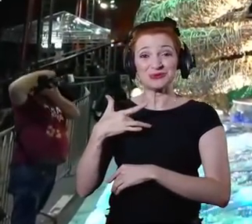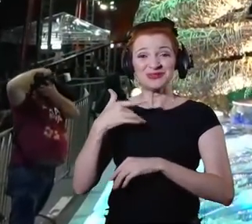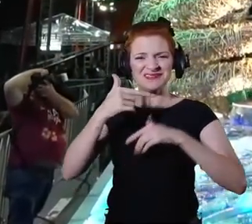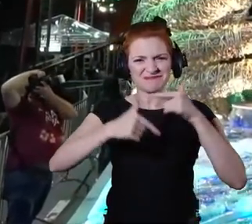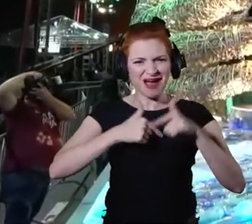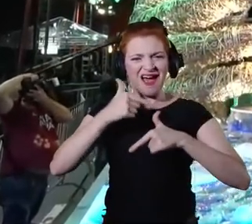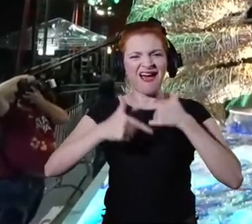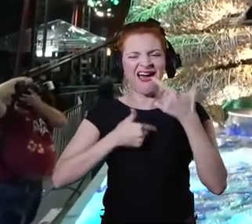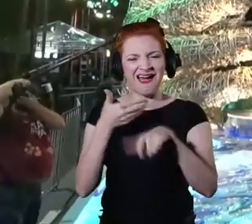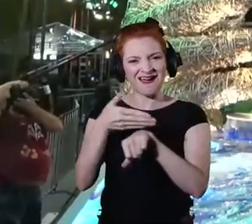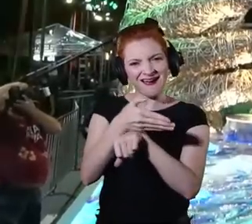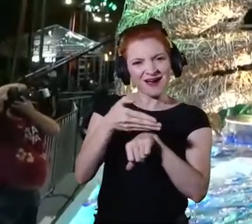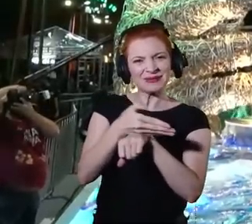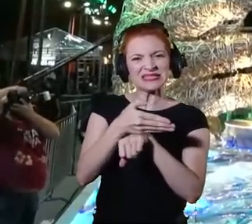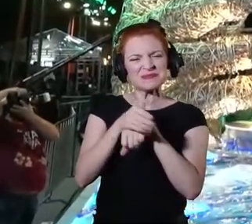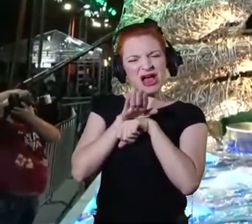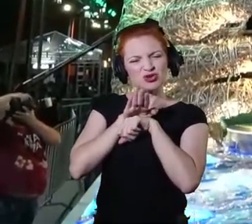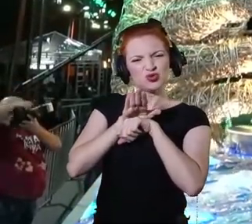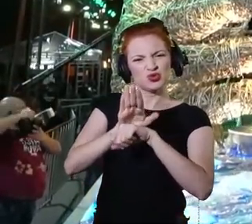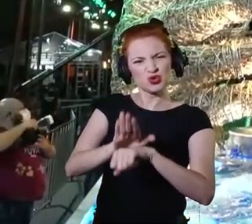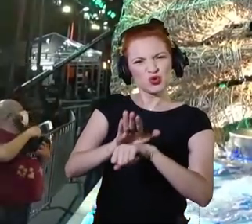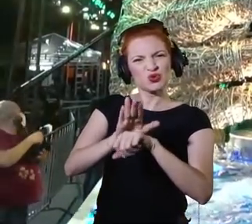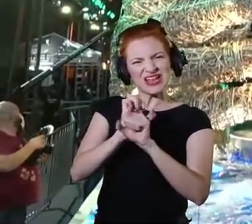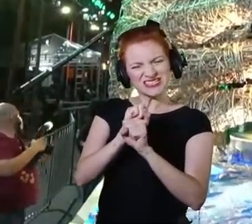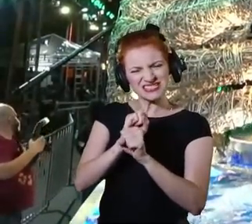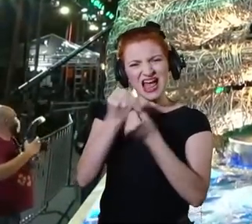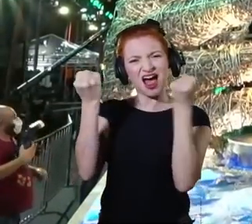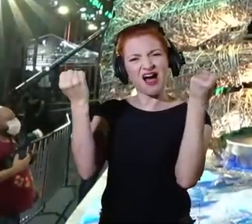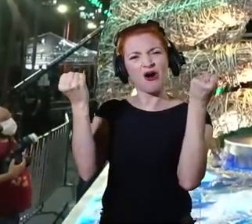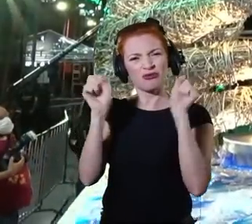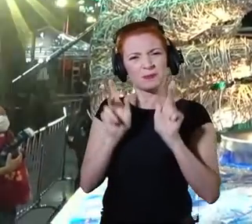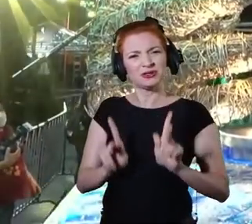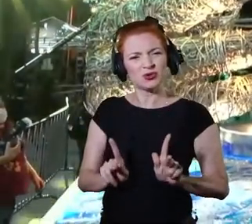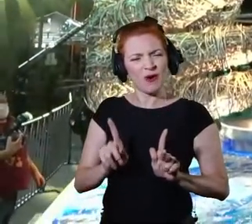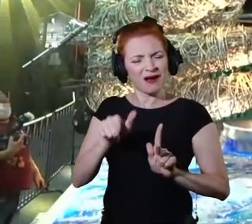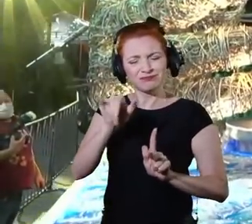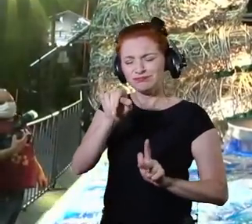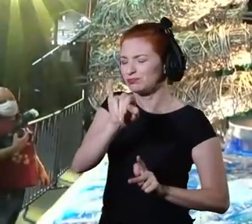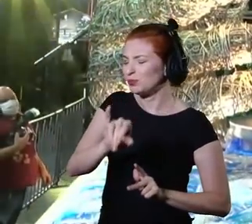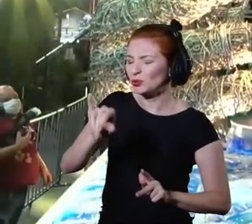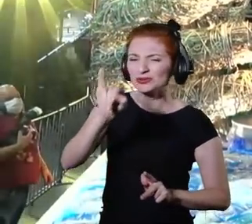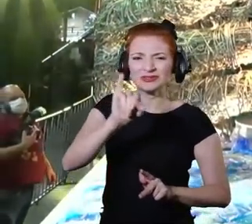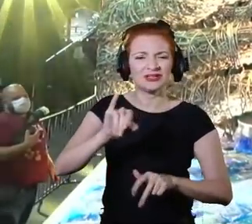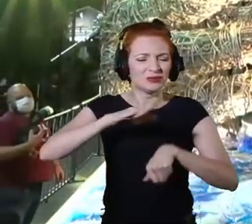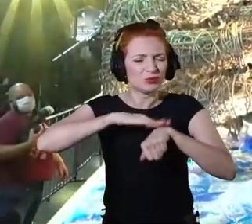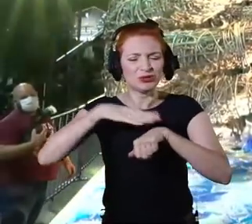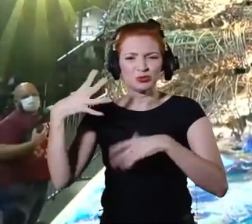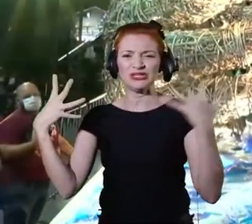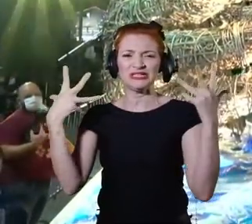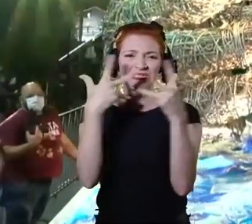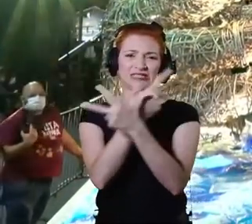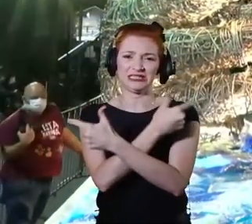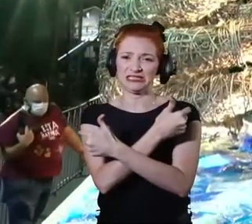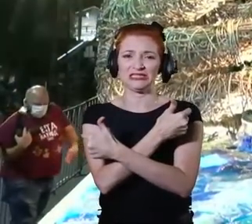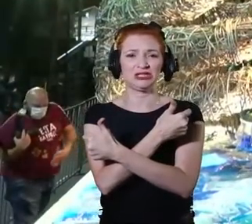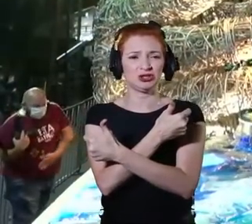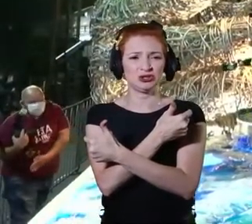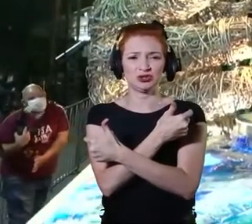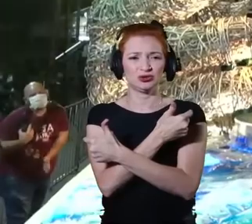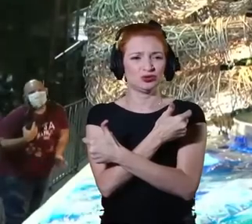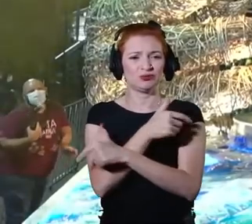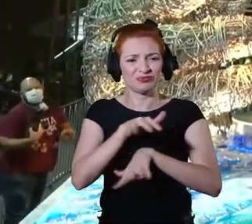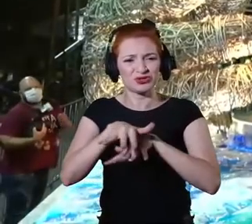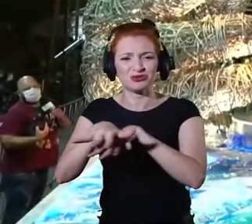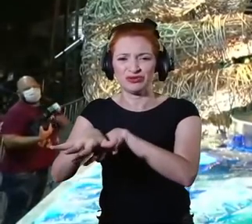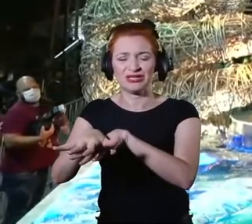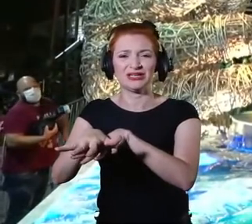envolveram tanto e que ajudaram a salvar muitas vidas, é muito importante, um momento muito bonito do desfile e